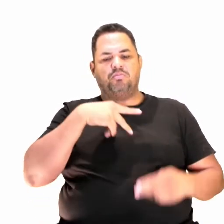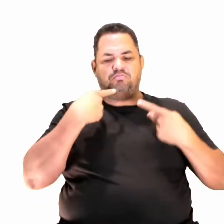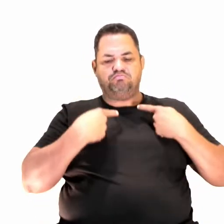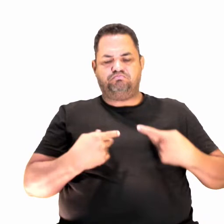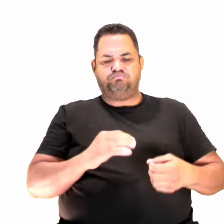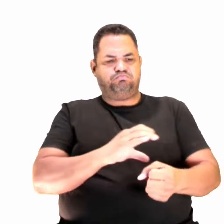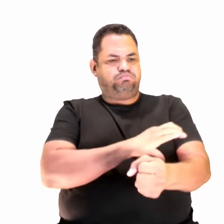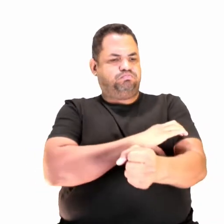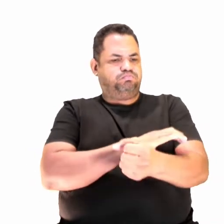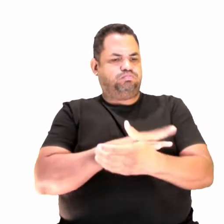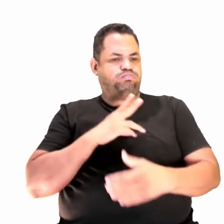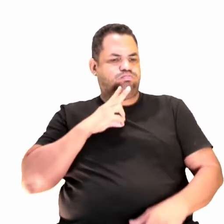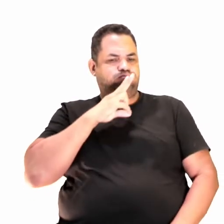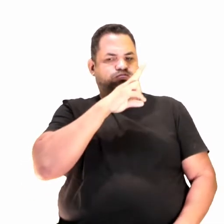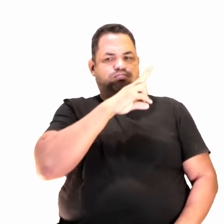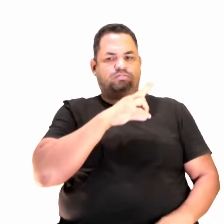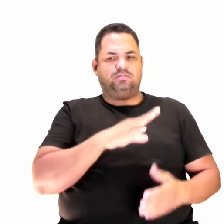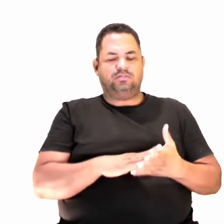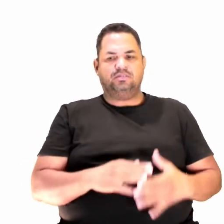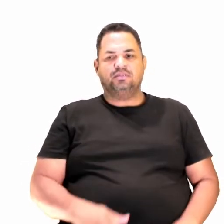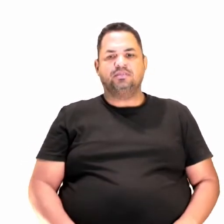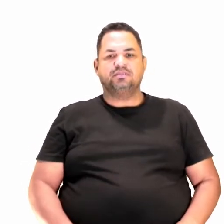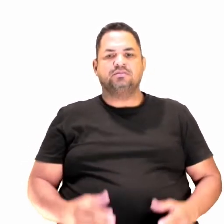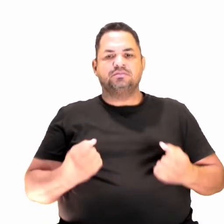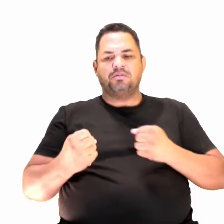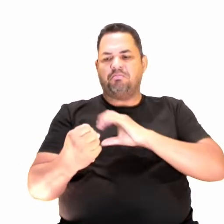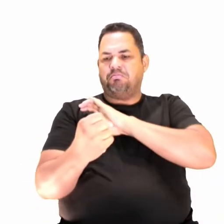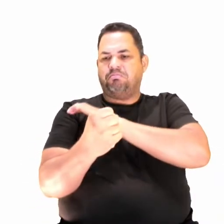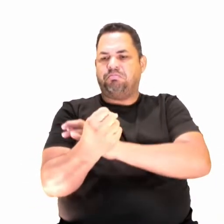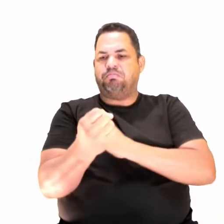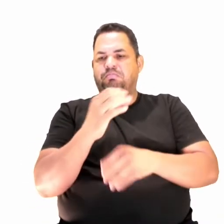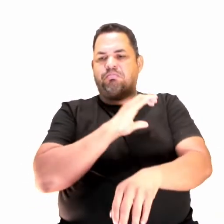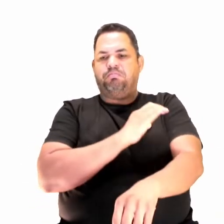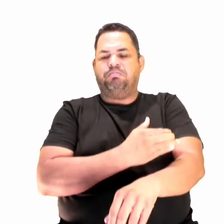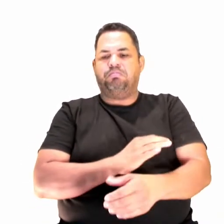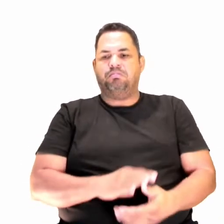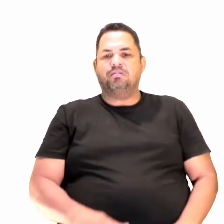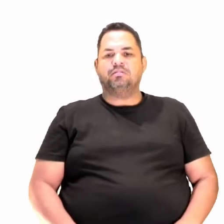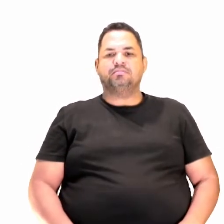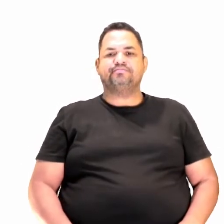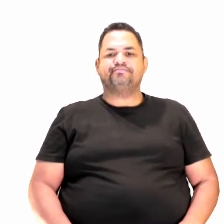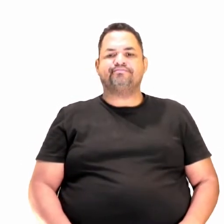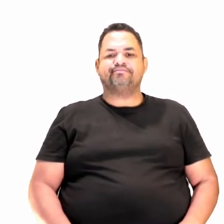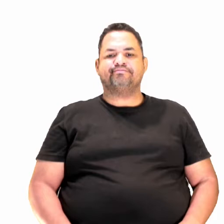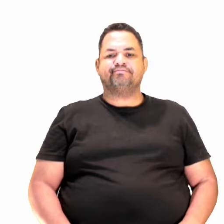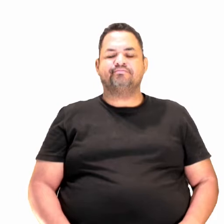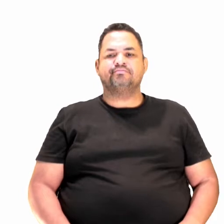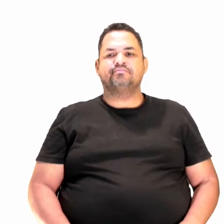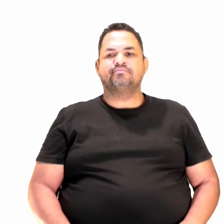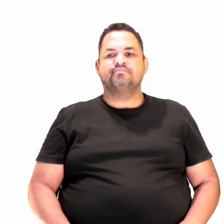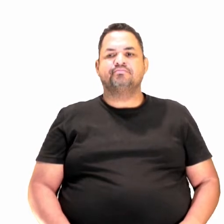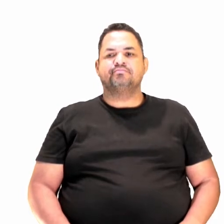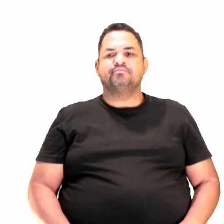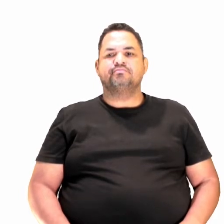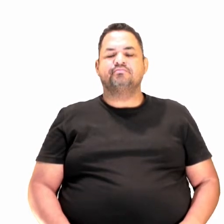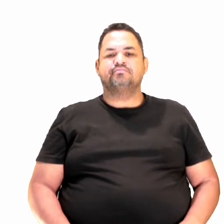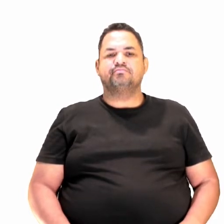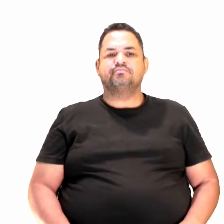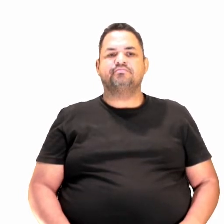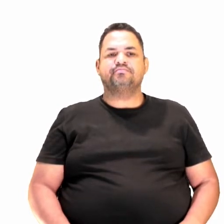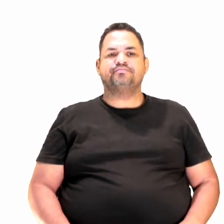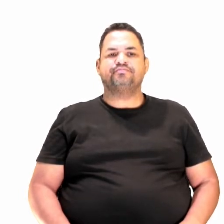muito sarado, ele está todo musculoso, deve ser, ele não usou a palavra sarado, né? Mas enfim,